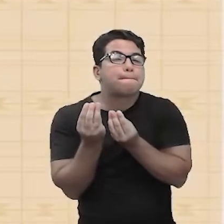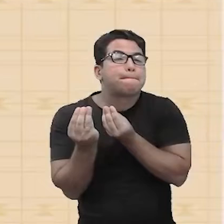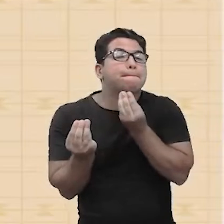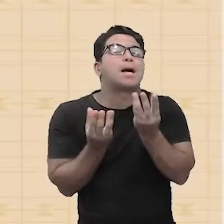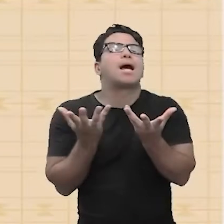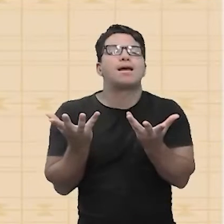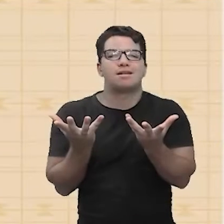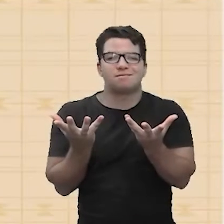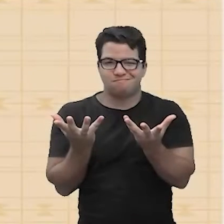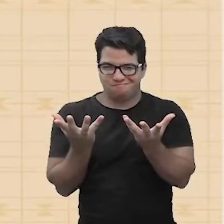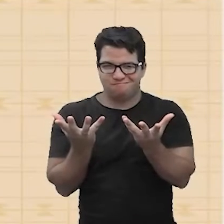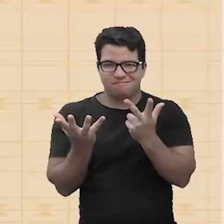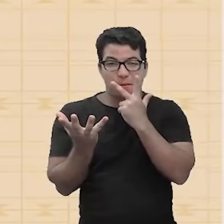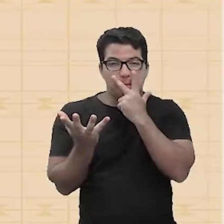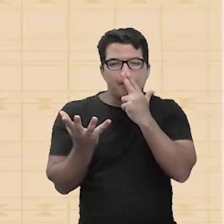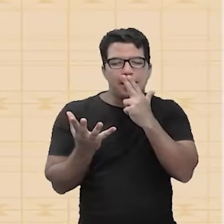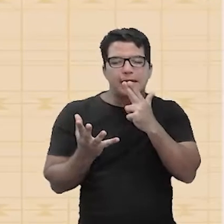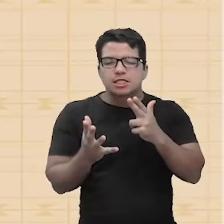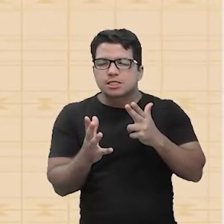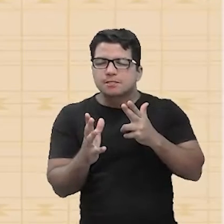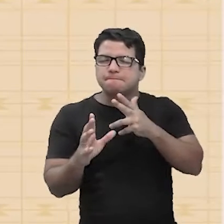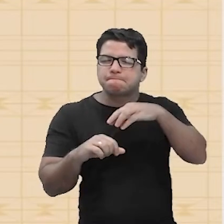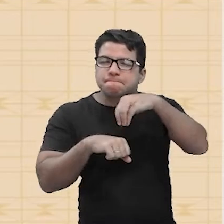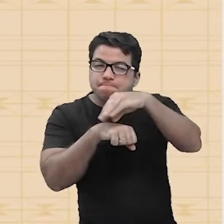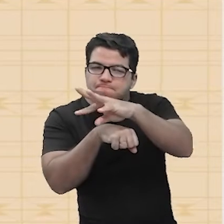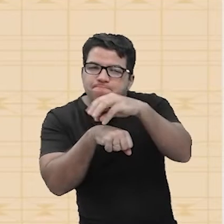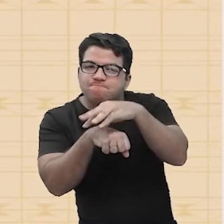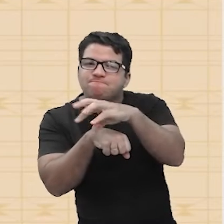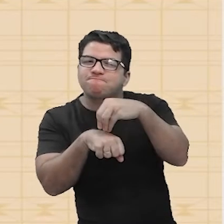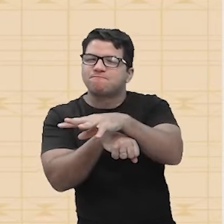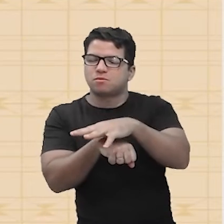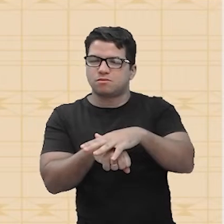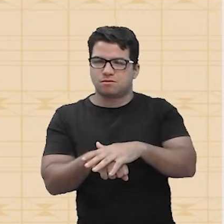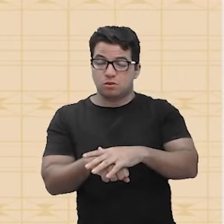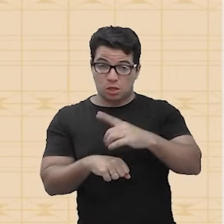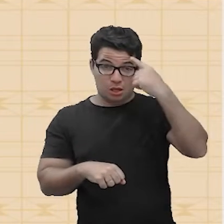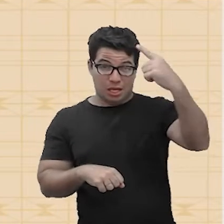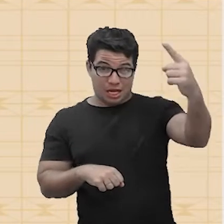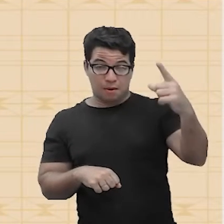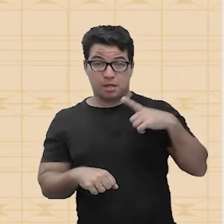um pouco, existem os elementos de comunicação, correto?